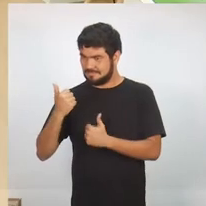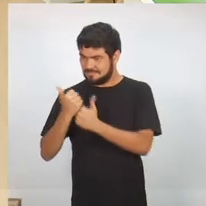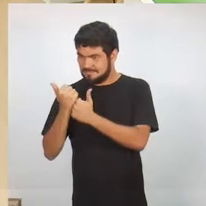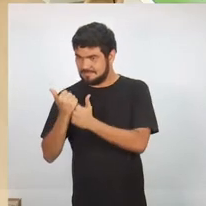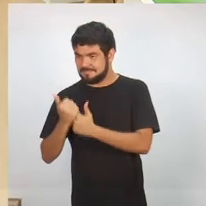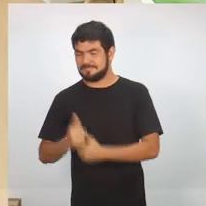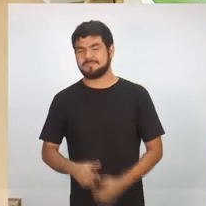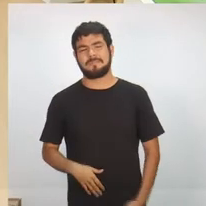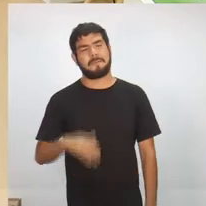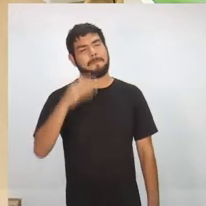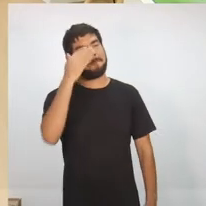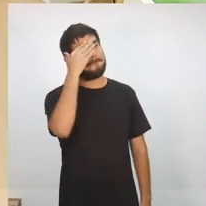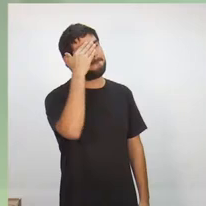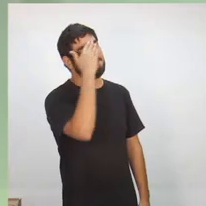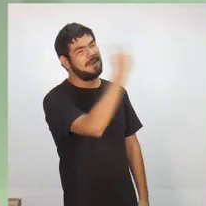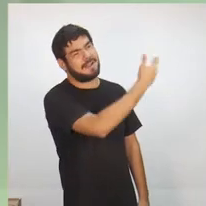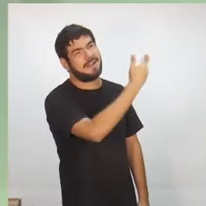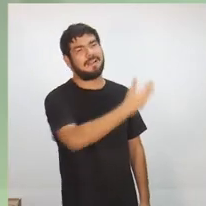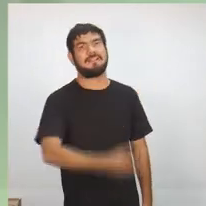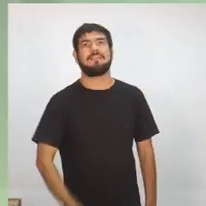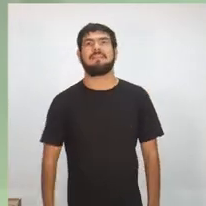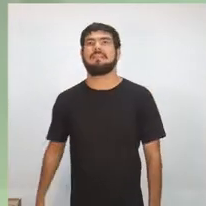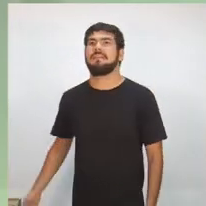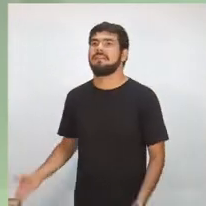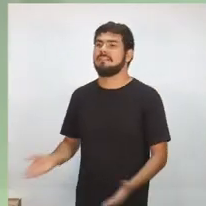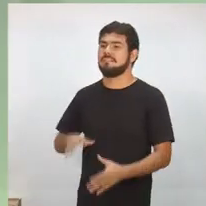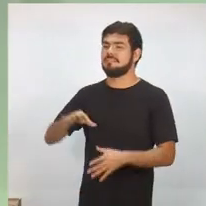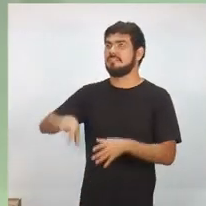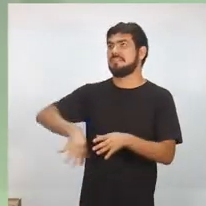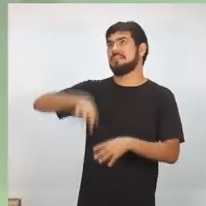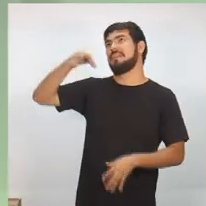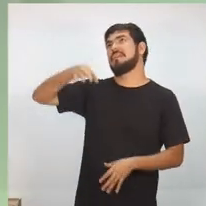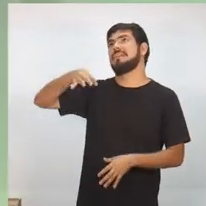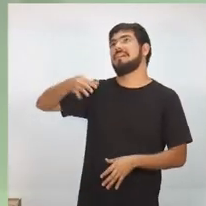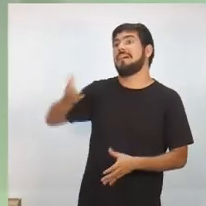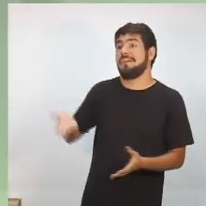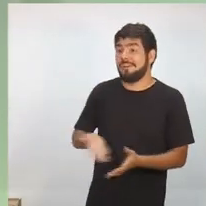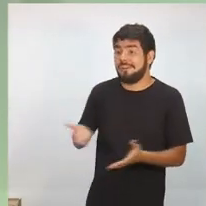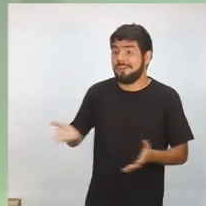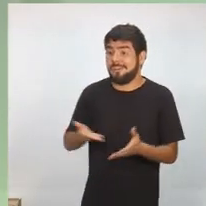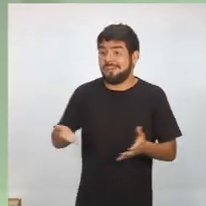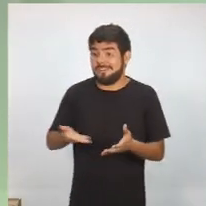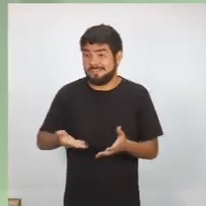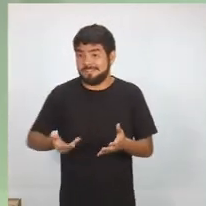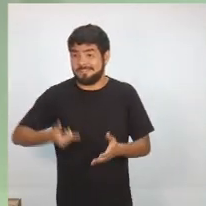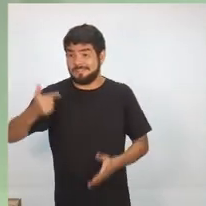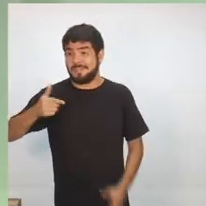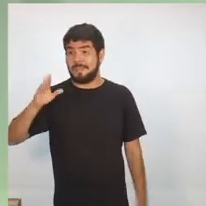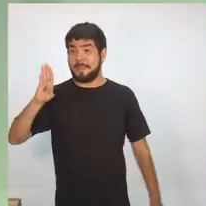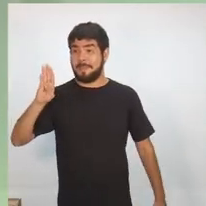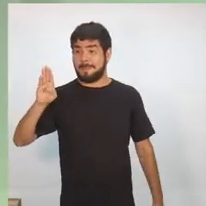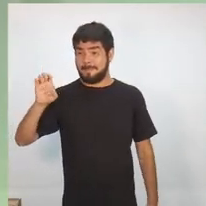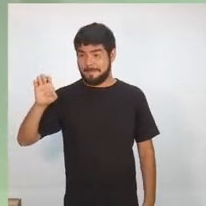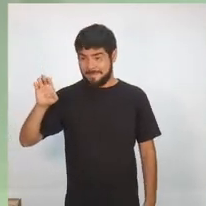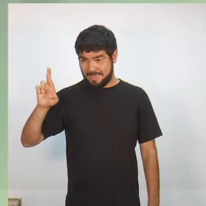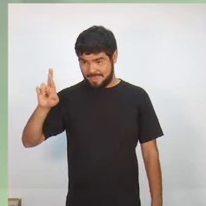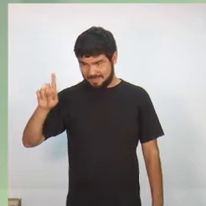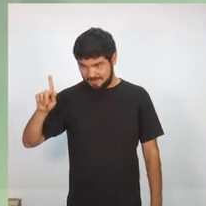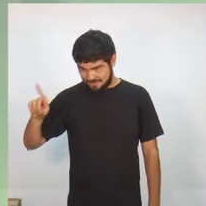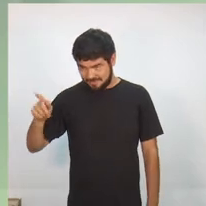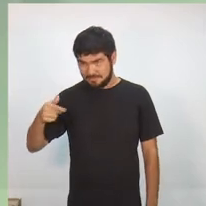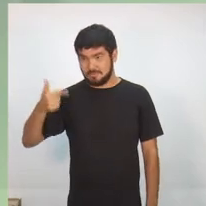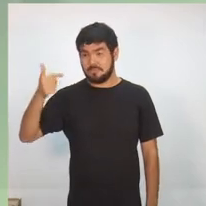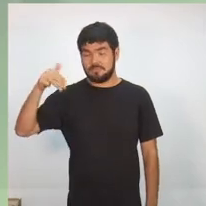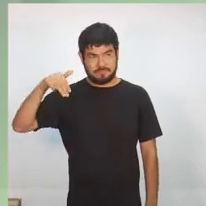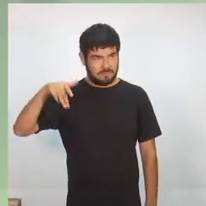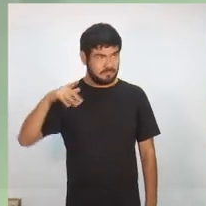Muito obrigada, candidato. Na lista de sorteios, quem fala agora é o Berg da UGT. 2 minutos na tela, por favor, no nosso